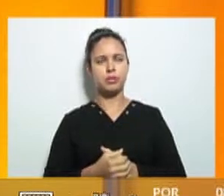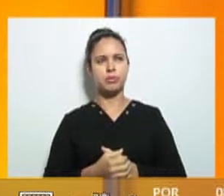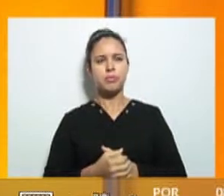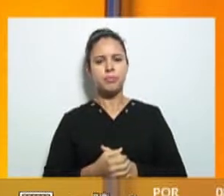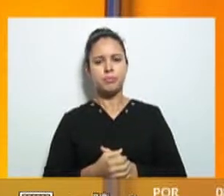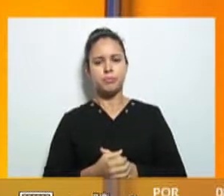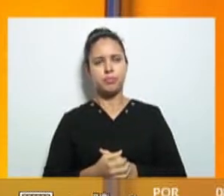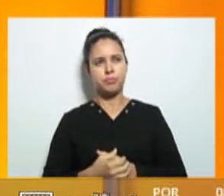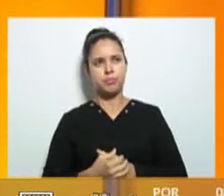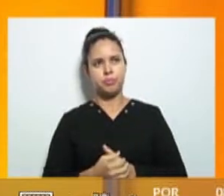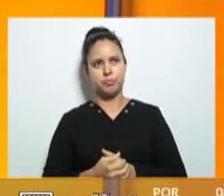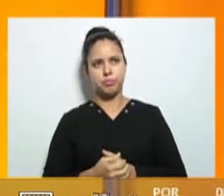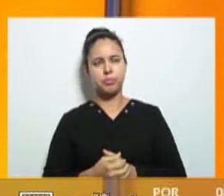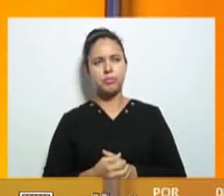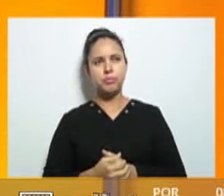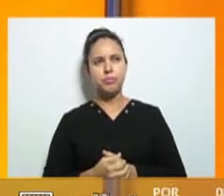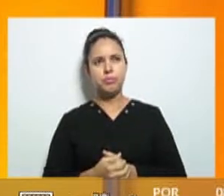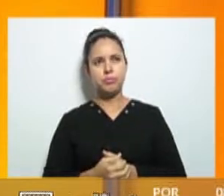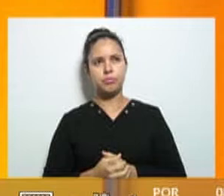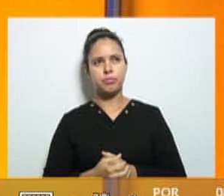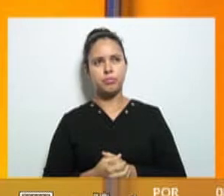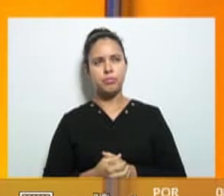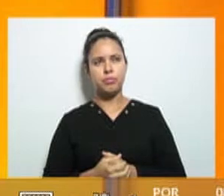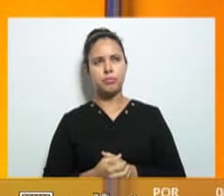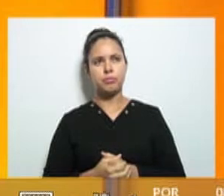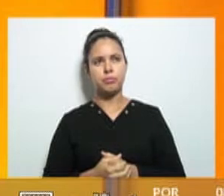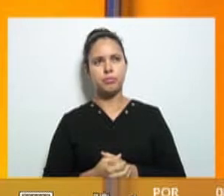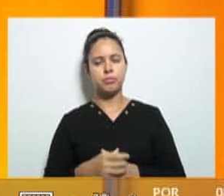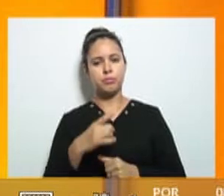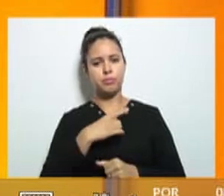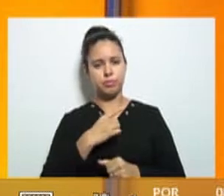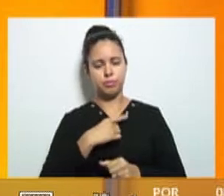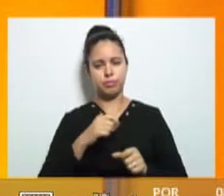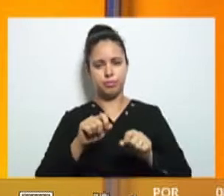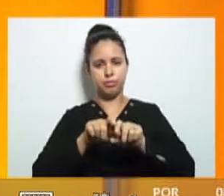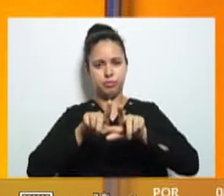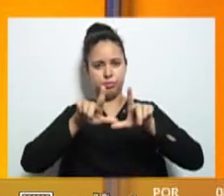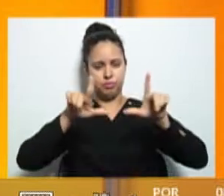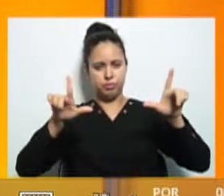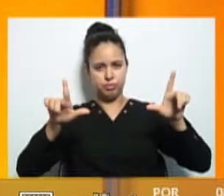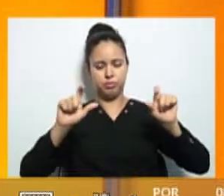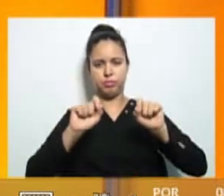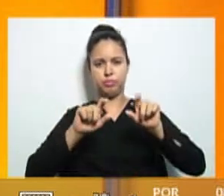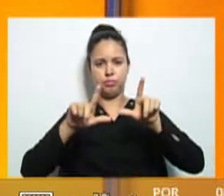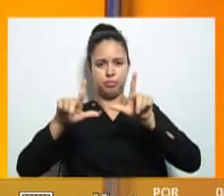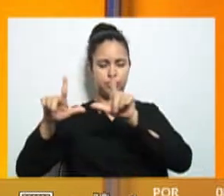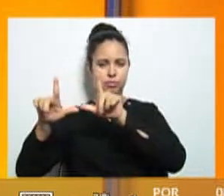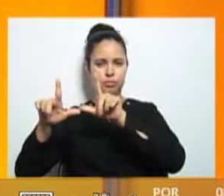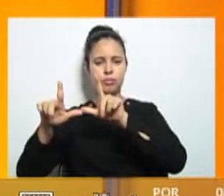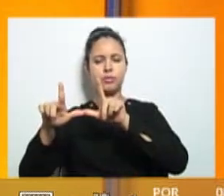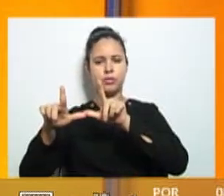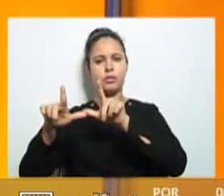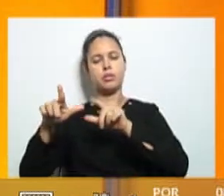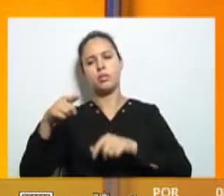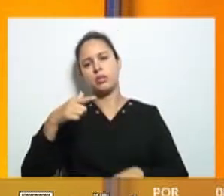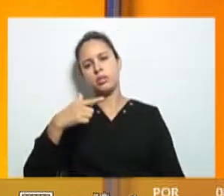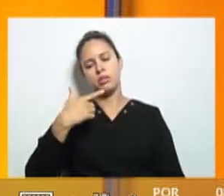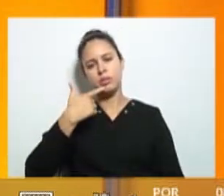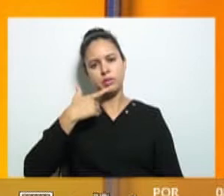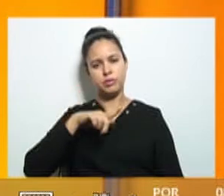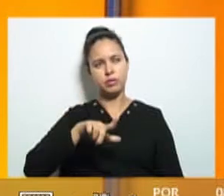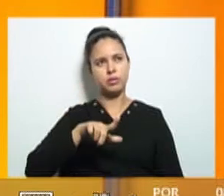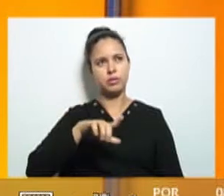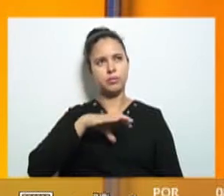aqui, ó, slide da língua portuguesa, né? Slide português. Eu posso simplesmente vir aqui, ó, clicar